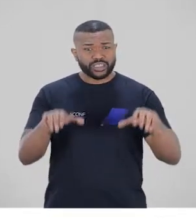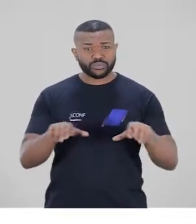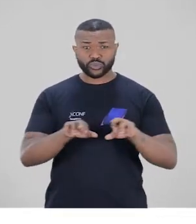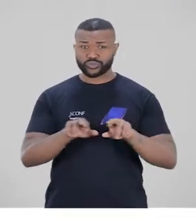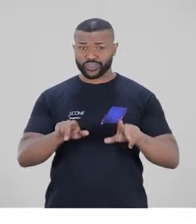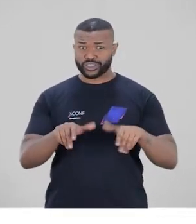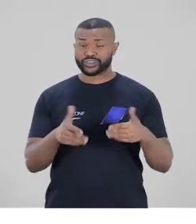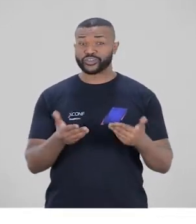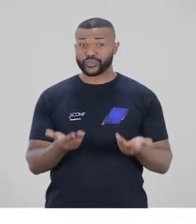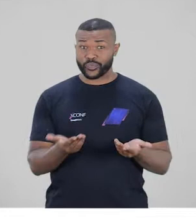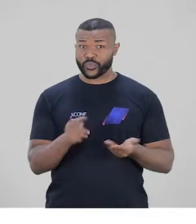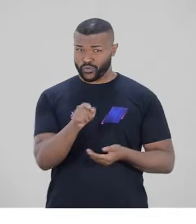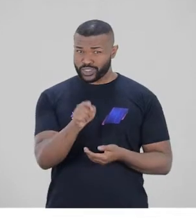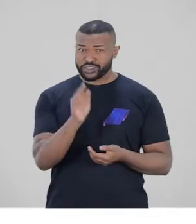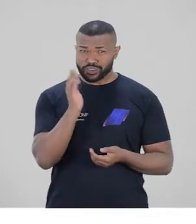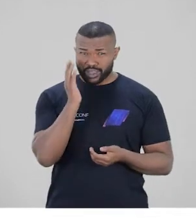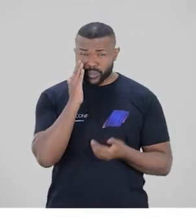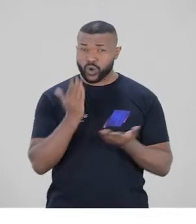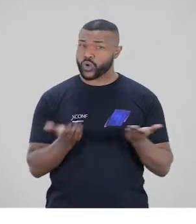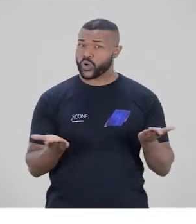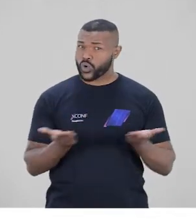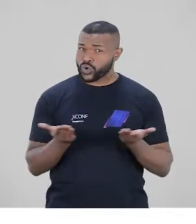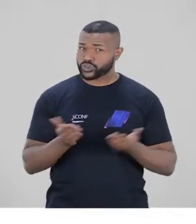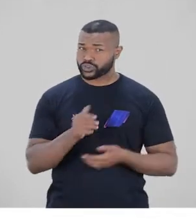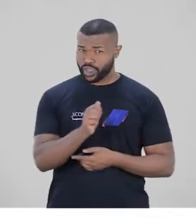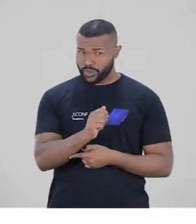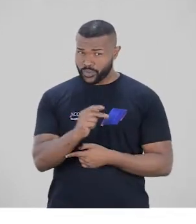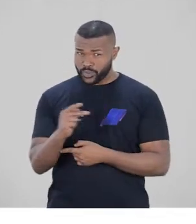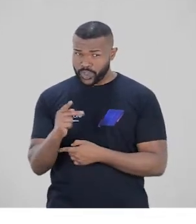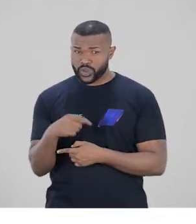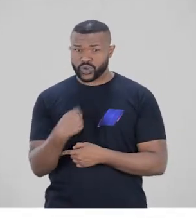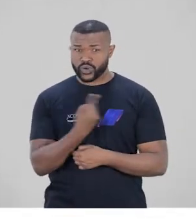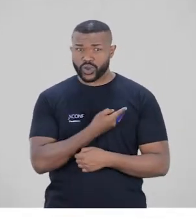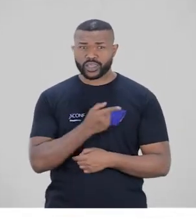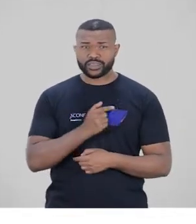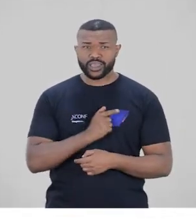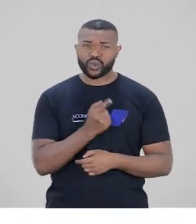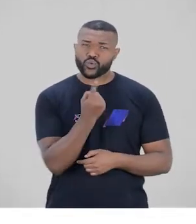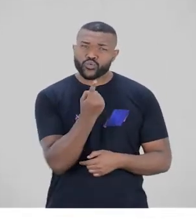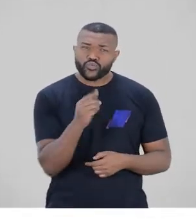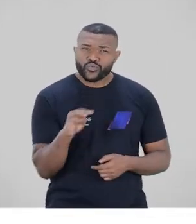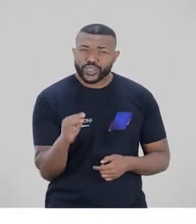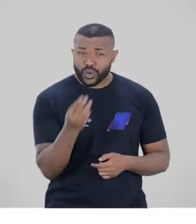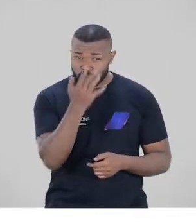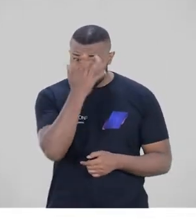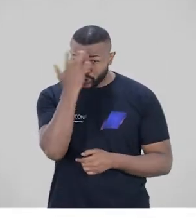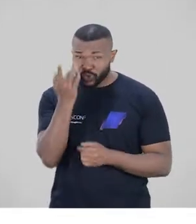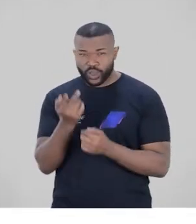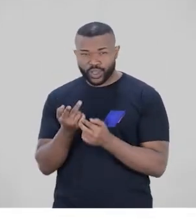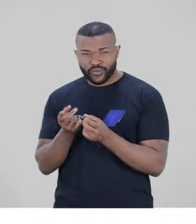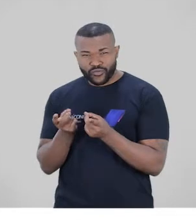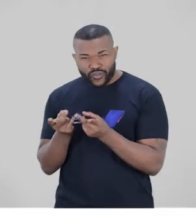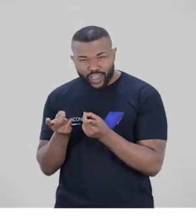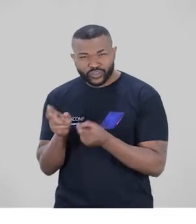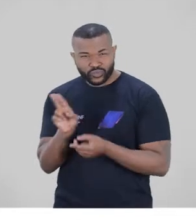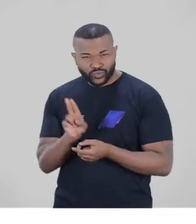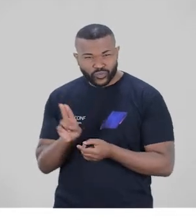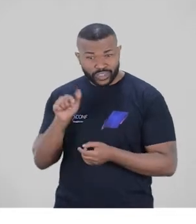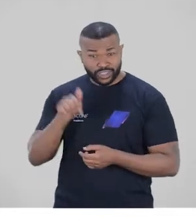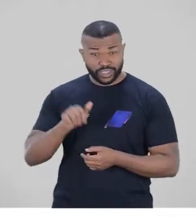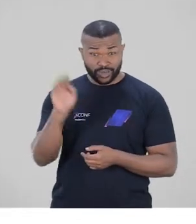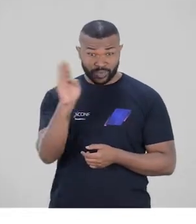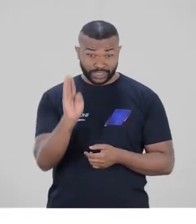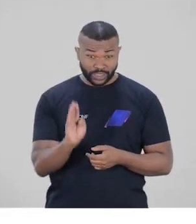diferentes. Para ter uma ideia, hoje no app a gente tem 1 milhão de consultoras utilizando o app